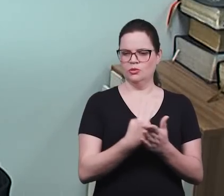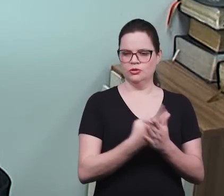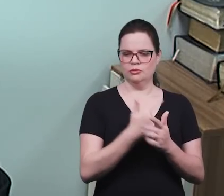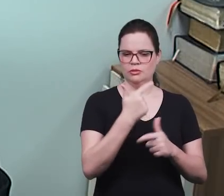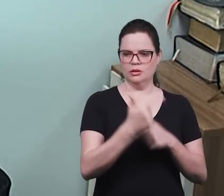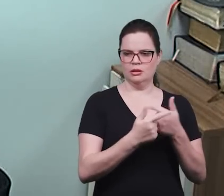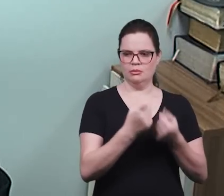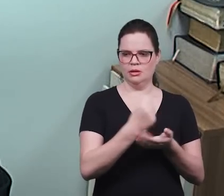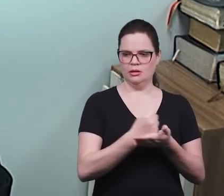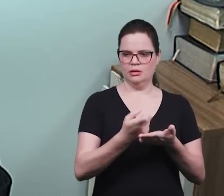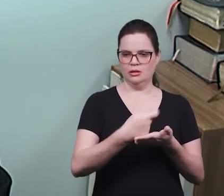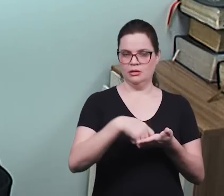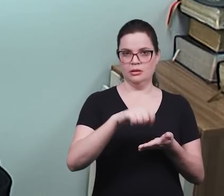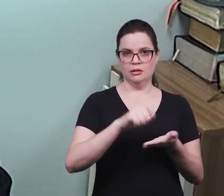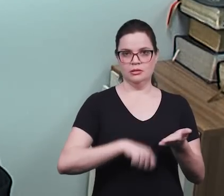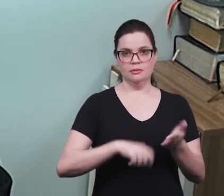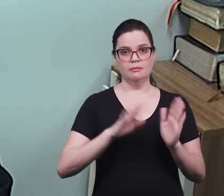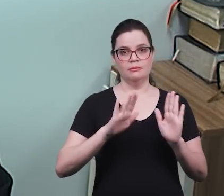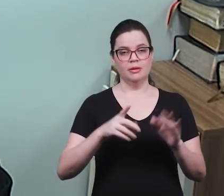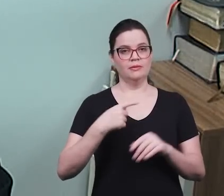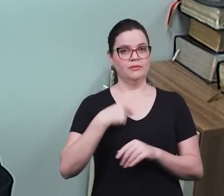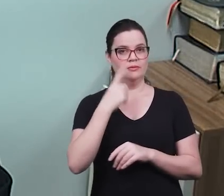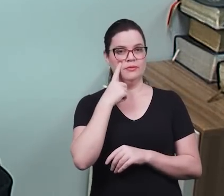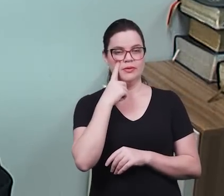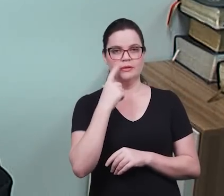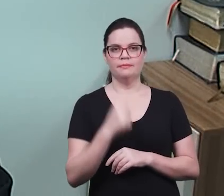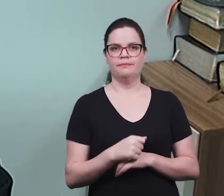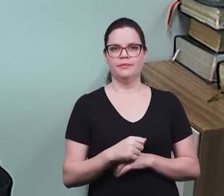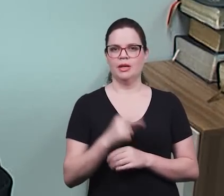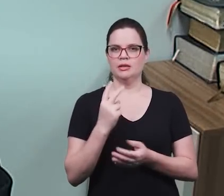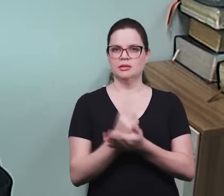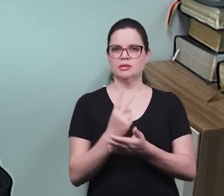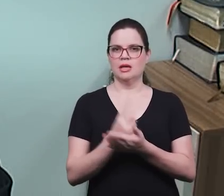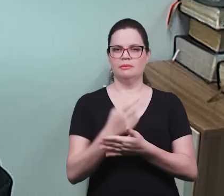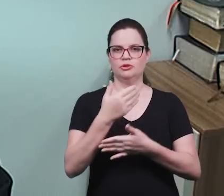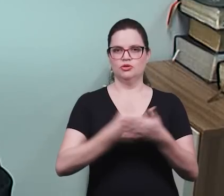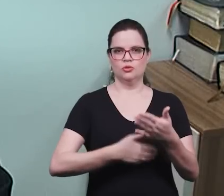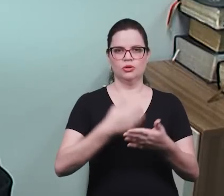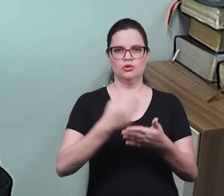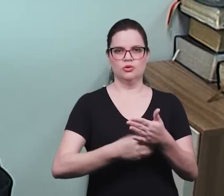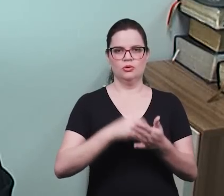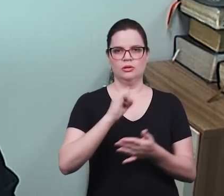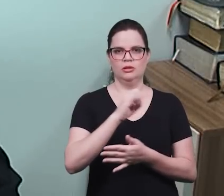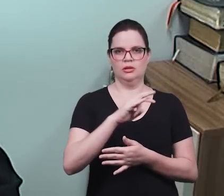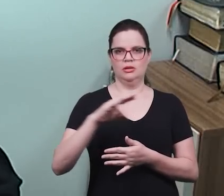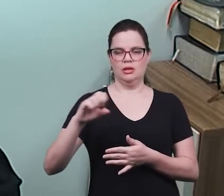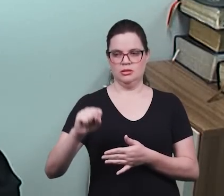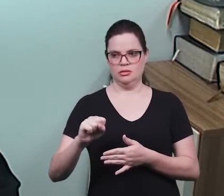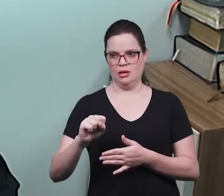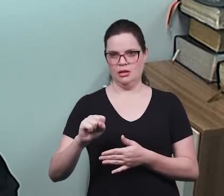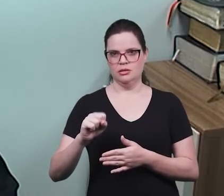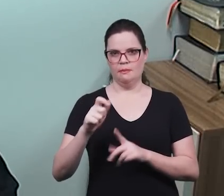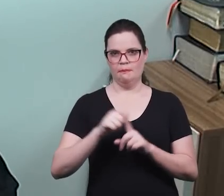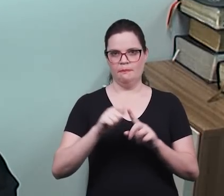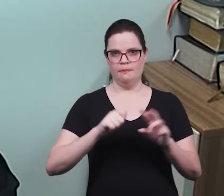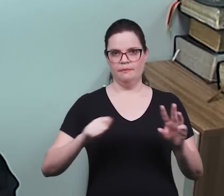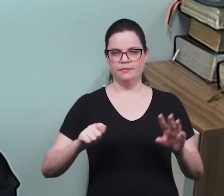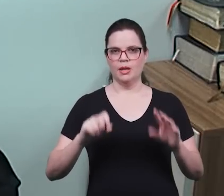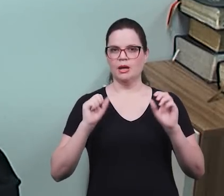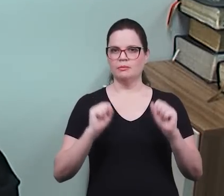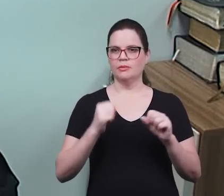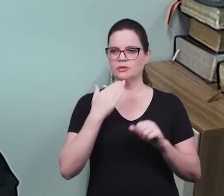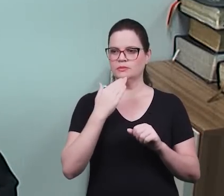carteira assinada. E veja, está sempre descontando o INSS todo mês. Poderei futuramente